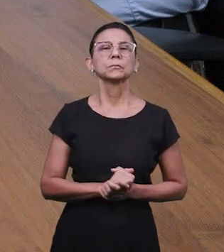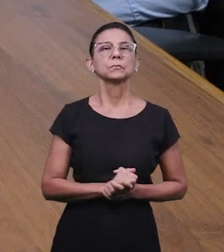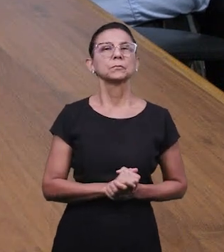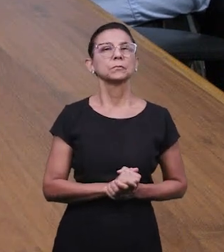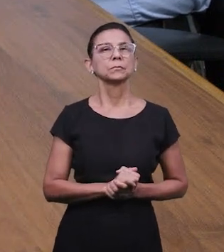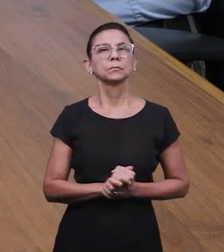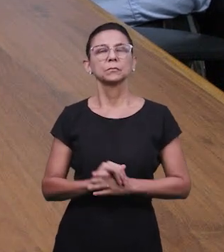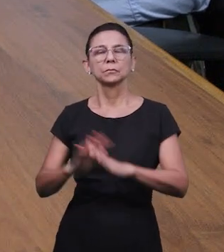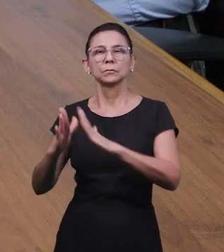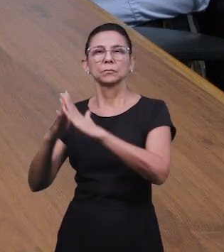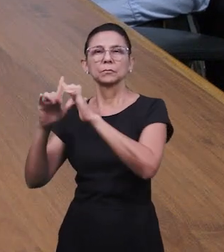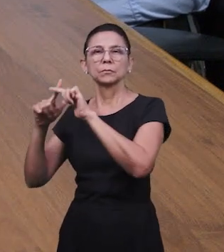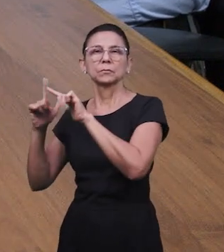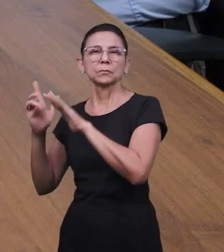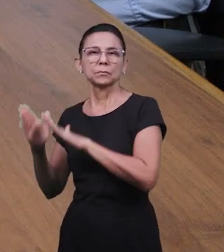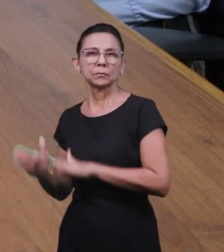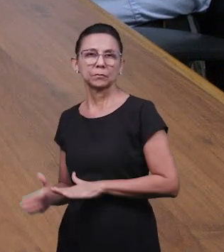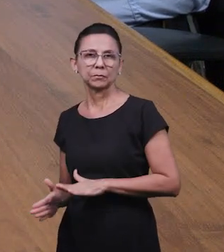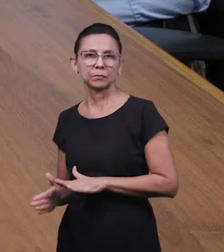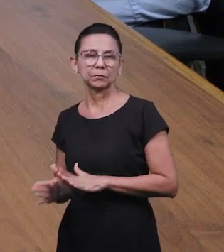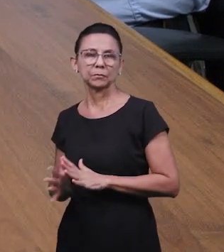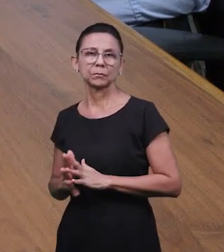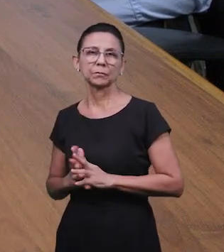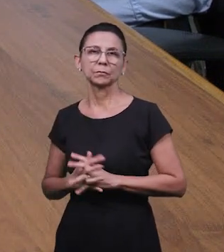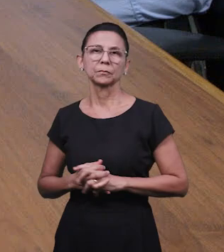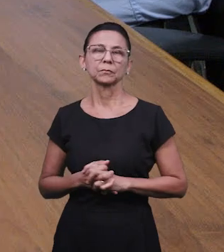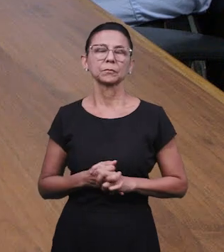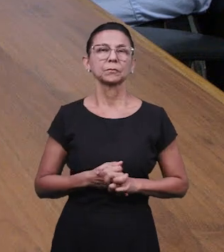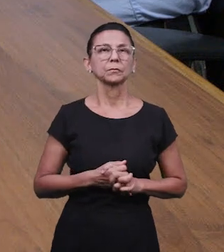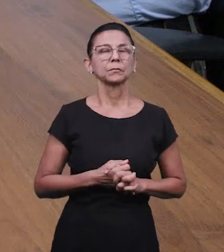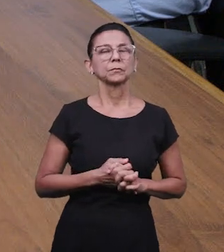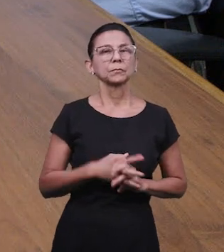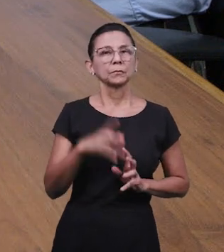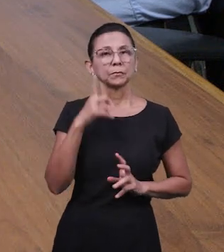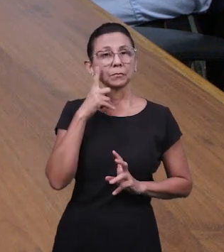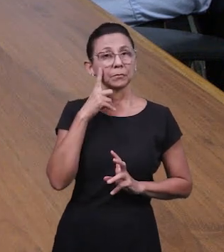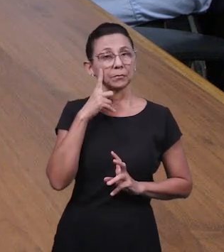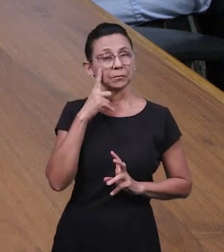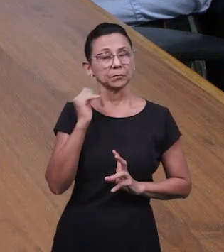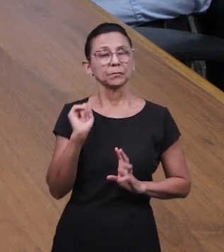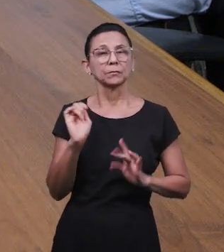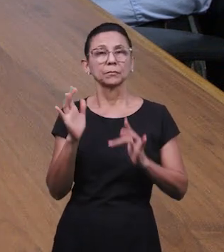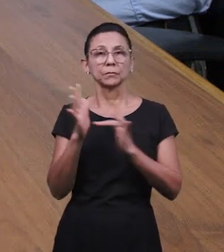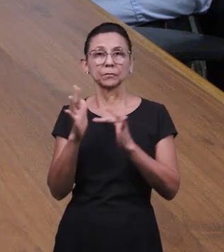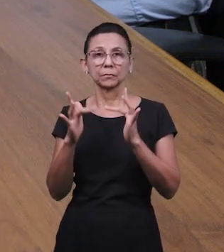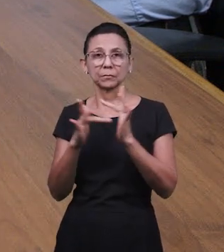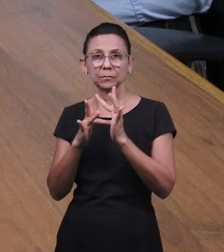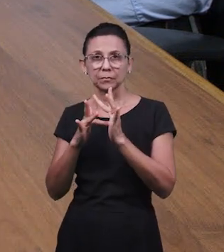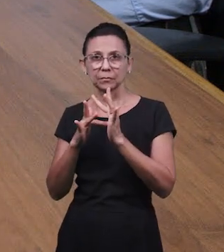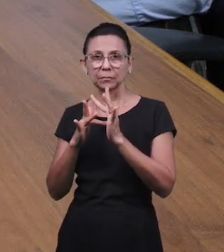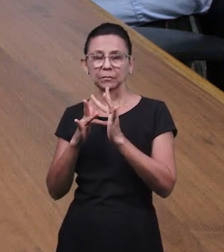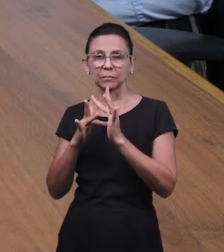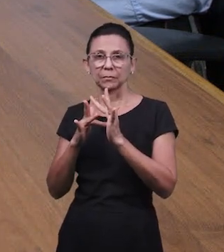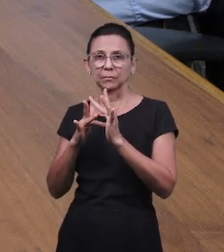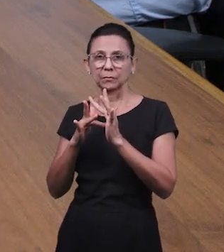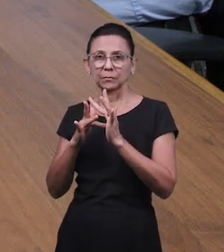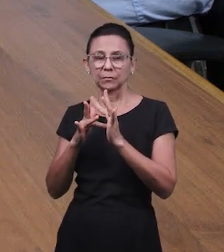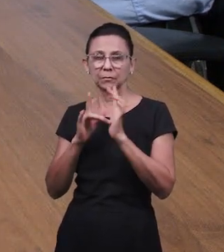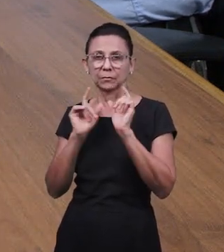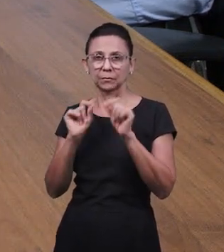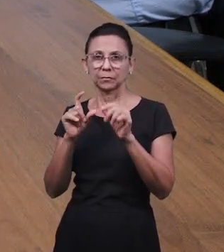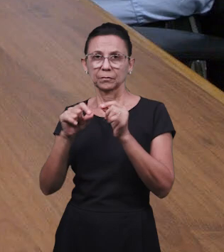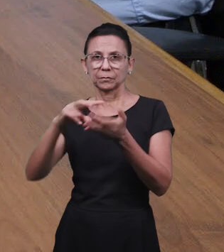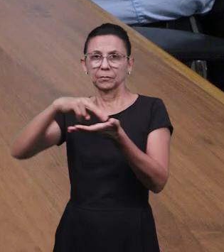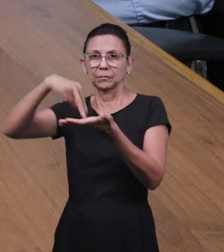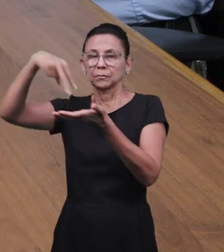gemidos inexprimíveis também, né? Quer dizer, ele tem um papel nessa relação do homem com Deus. Você veja uma coisa, Jesus está junto ao Pai, está na Bíblia.